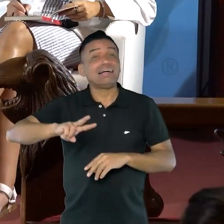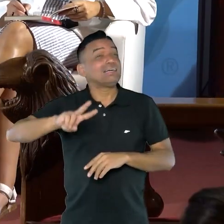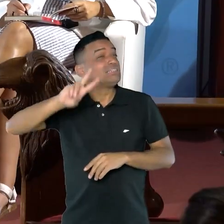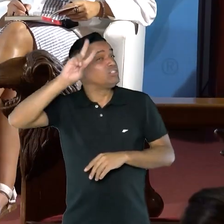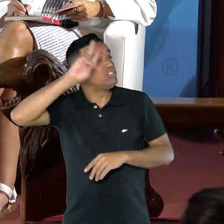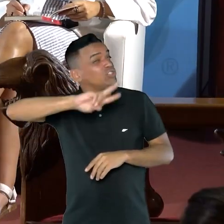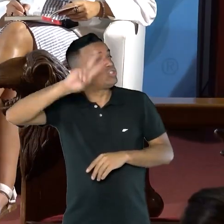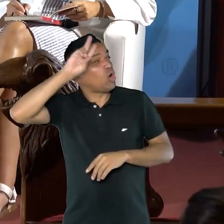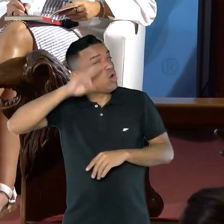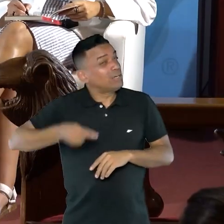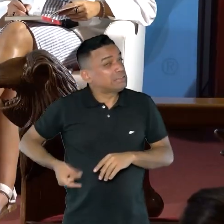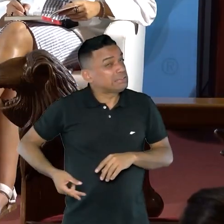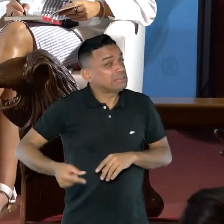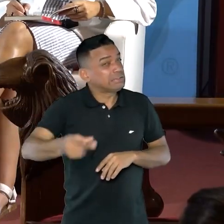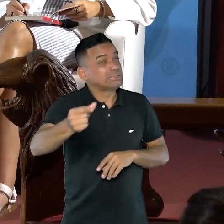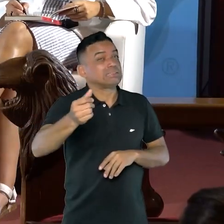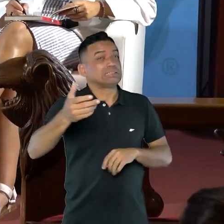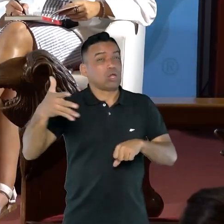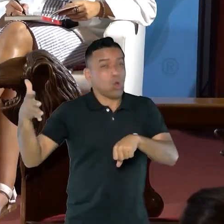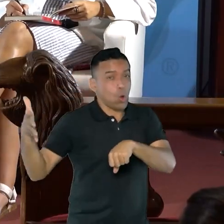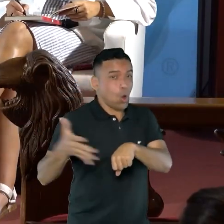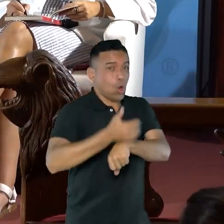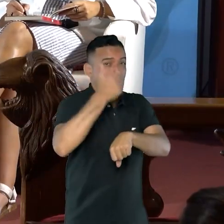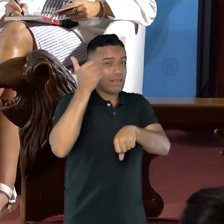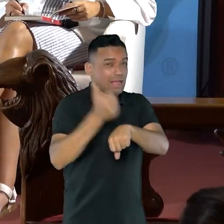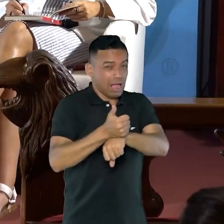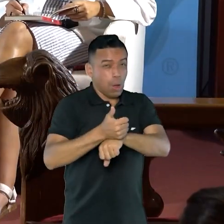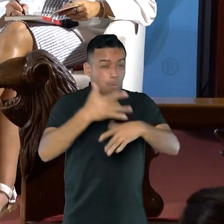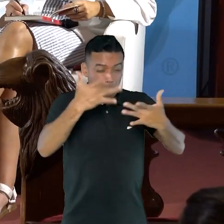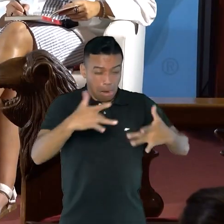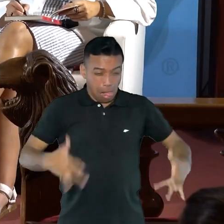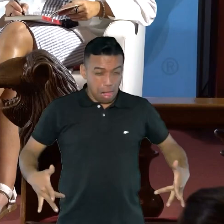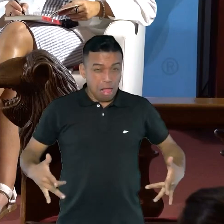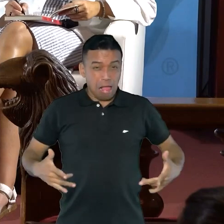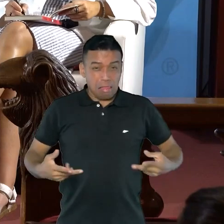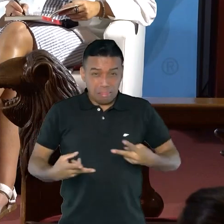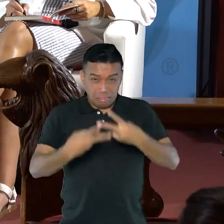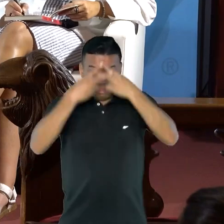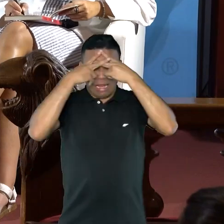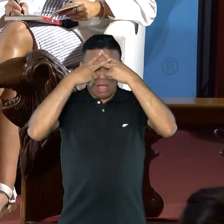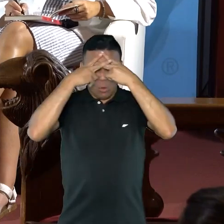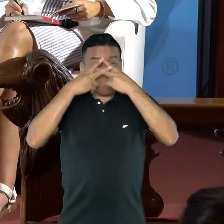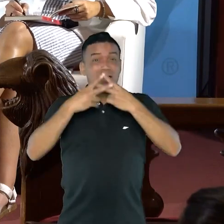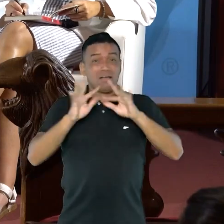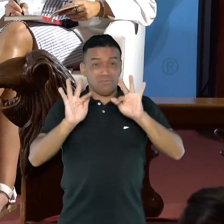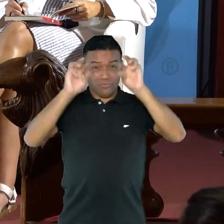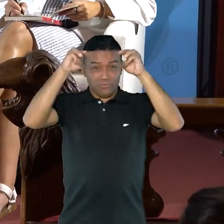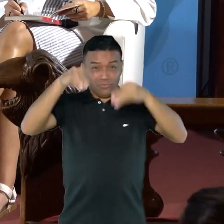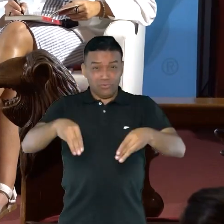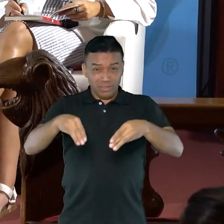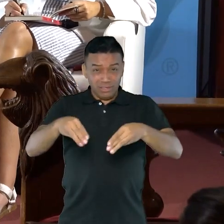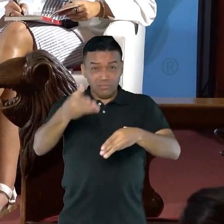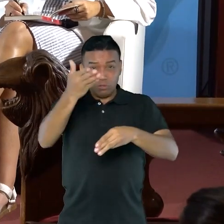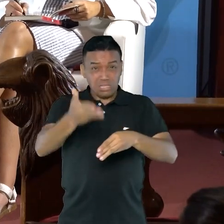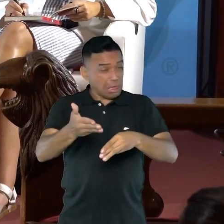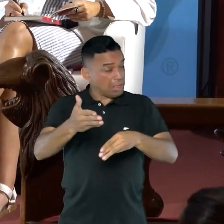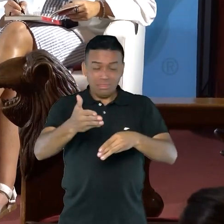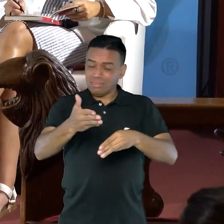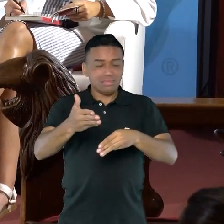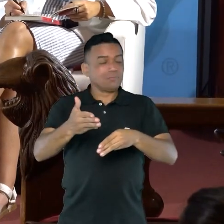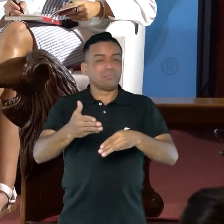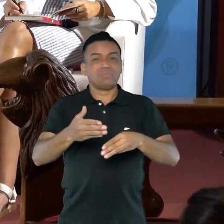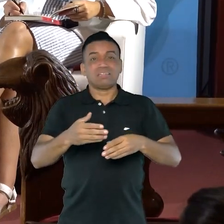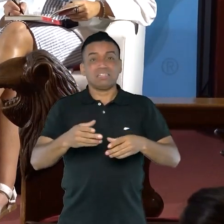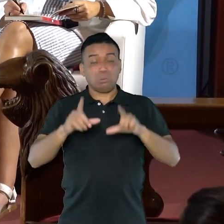milenares de feridas coloniais não se iniciam nem terminam em você. Tente não me reduzir aos